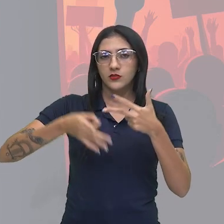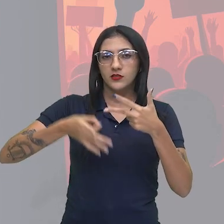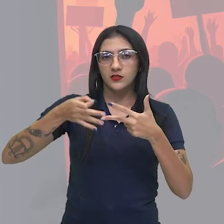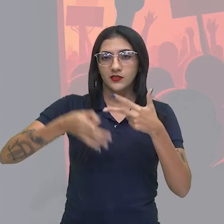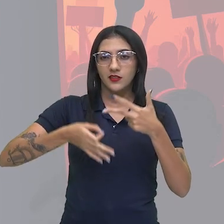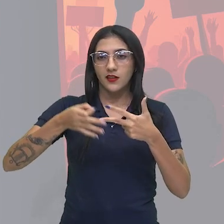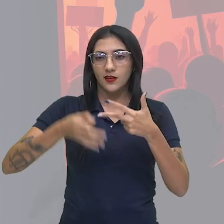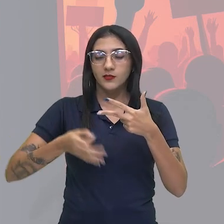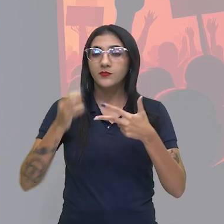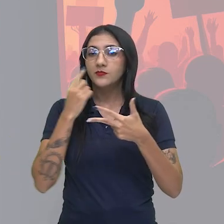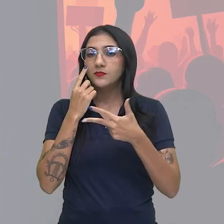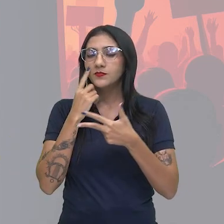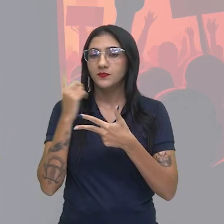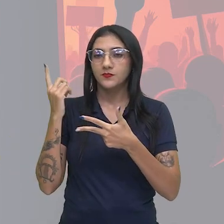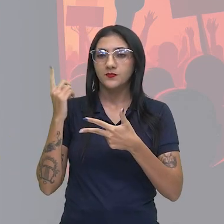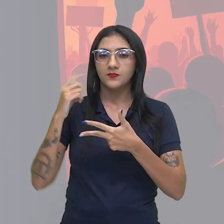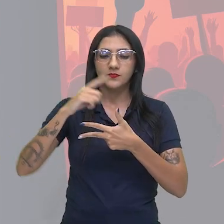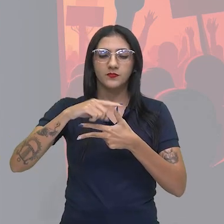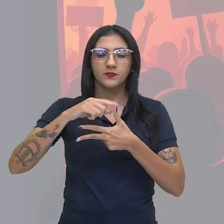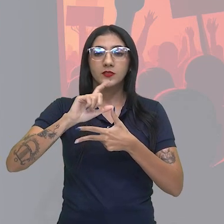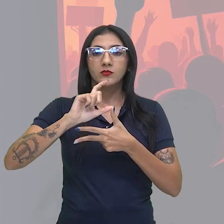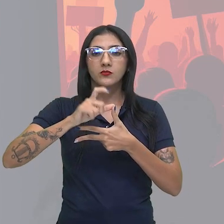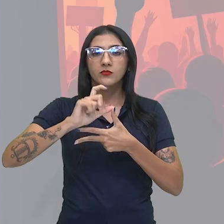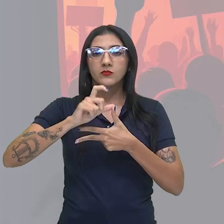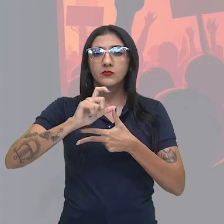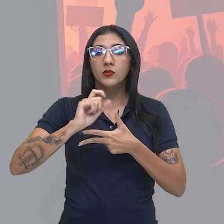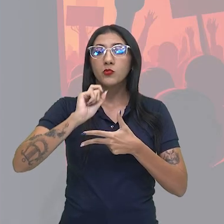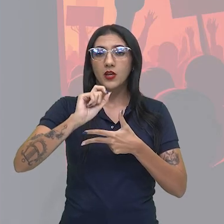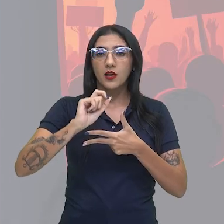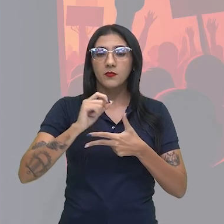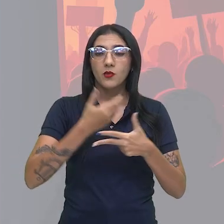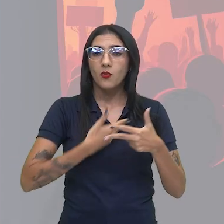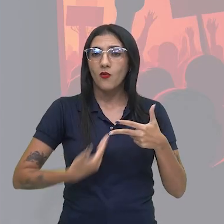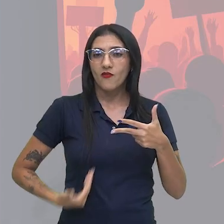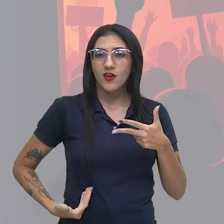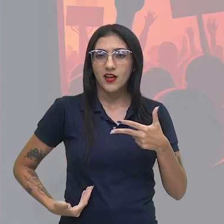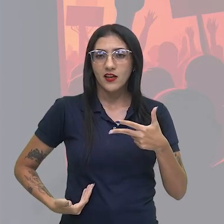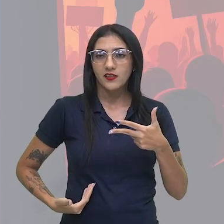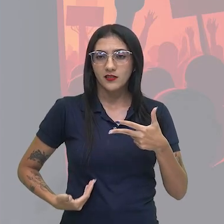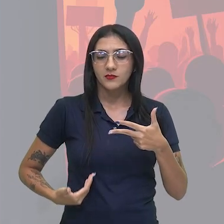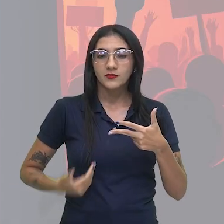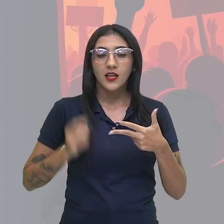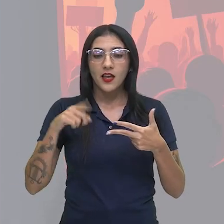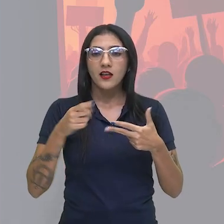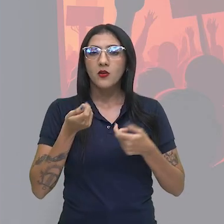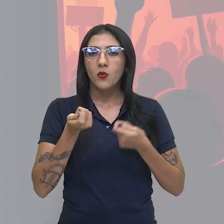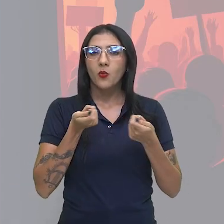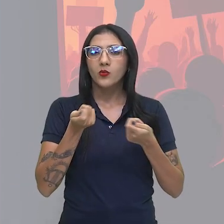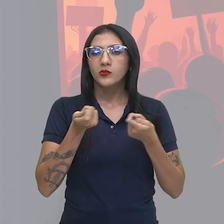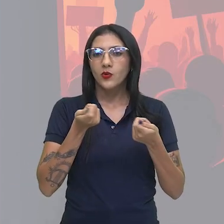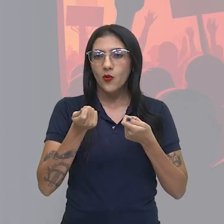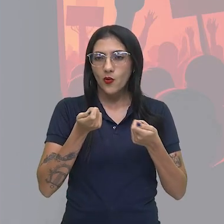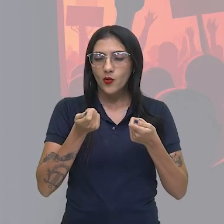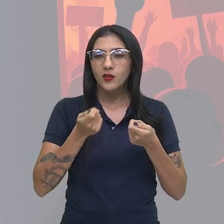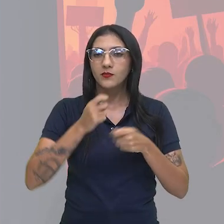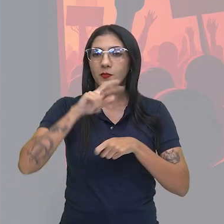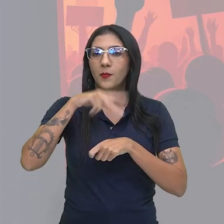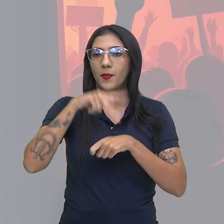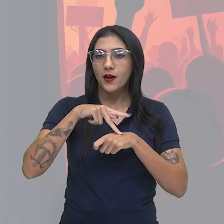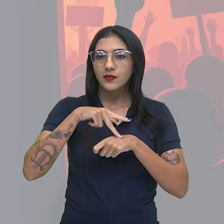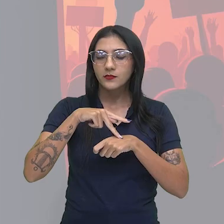judiciário. Olha só, o poder executivo é aquele que governa, aquele que vai administrar o país, no